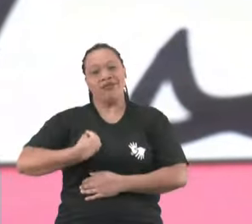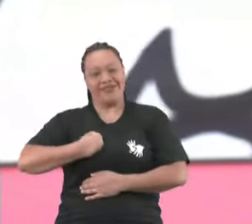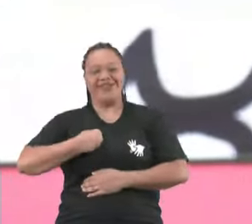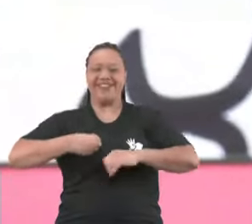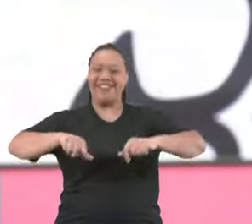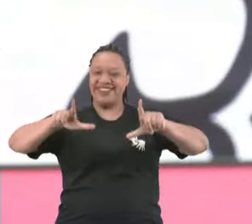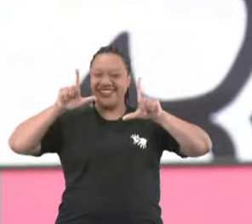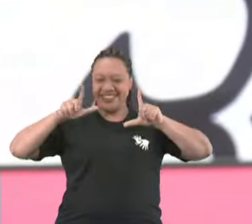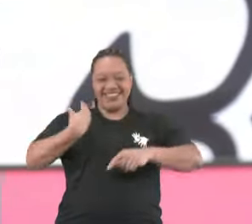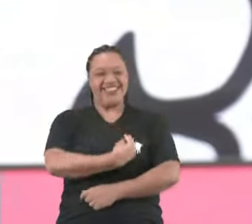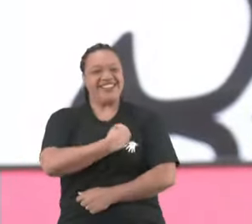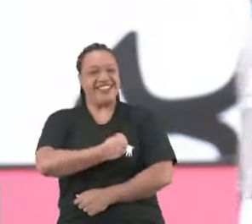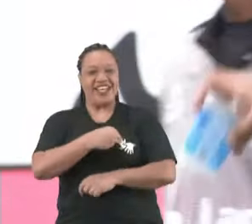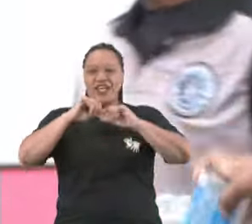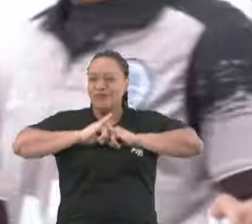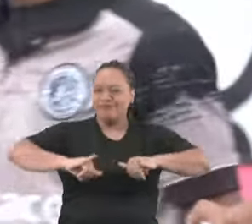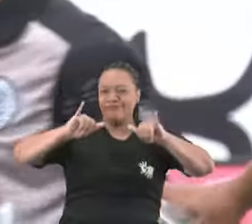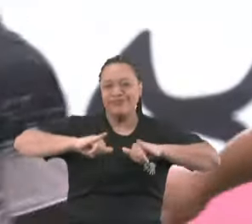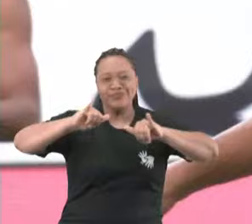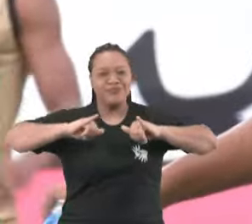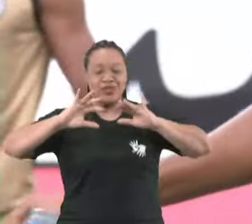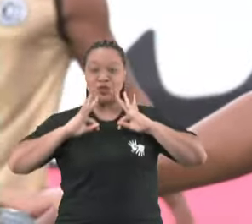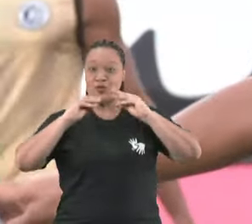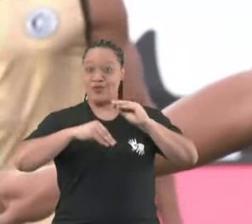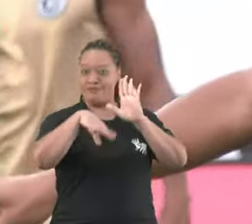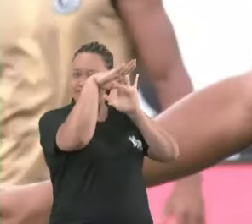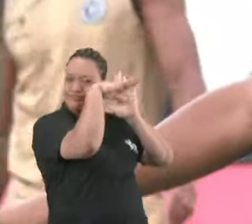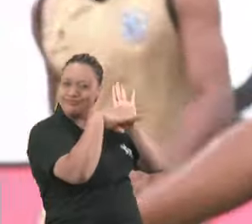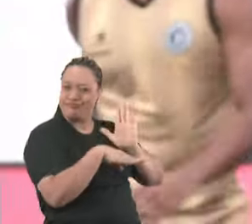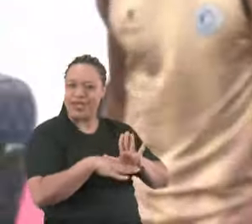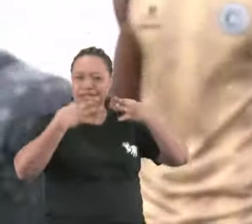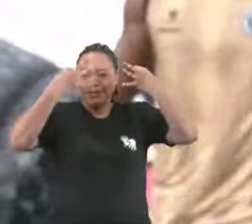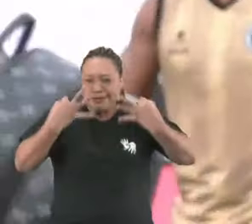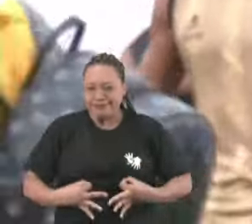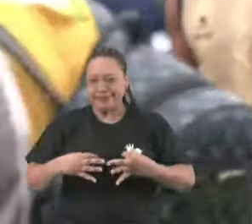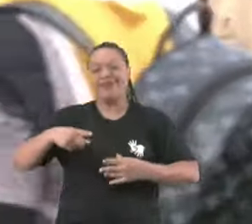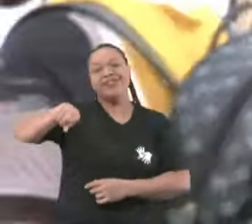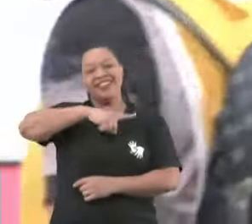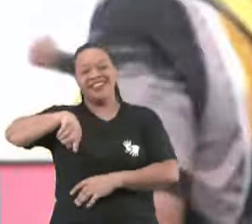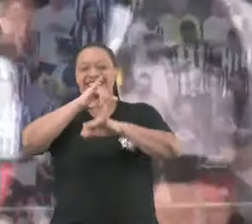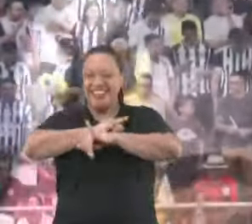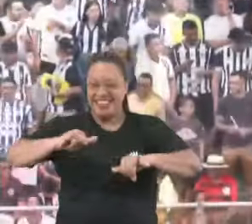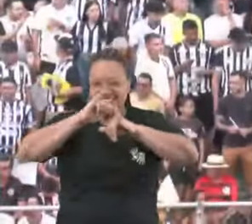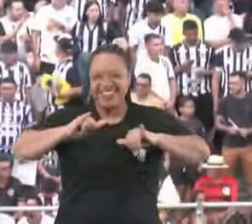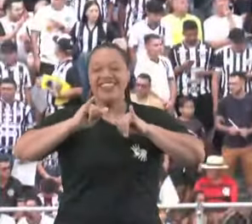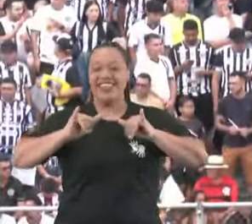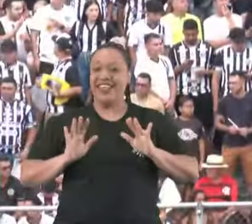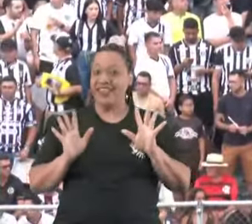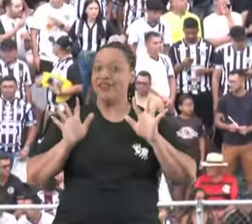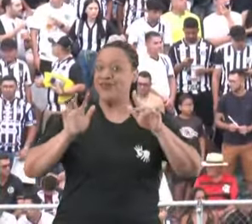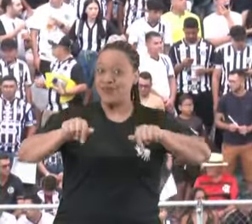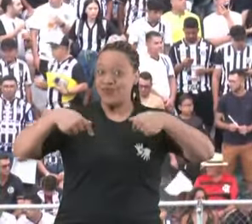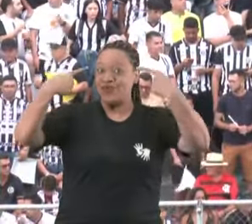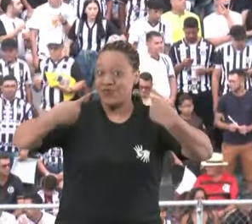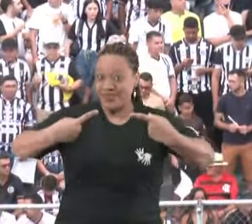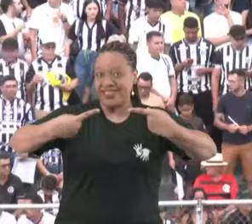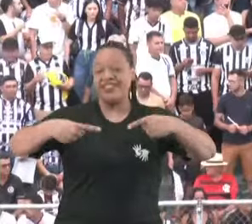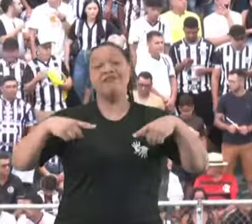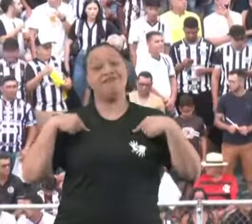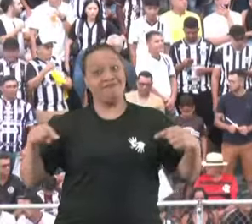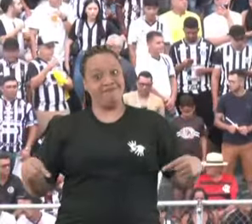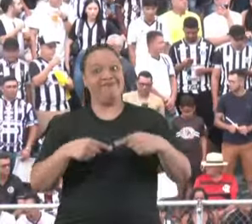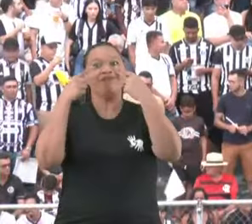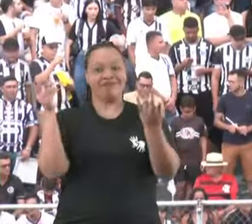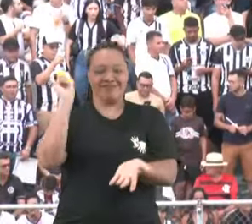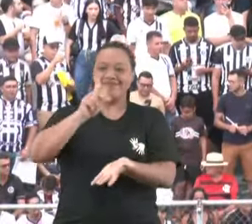vamos passar tudo direitinho, os números desse grande confronto, desta grande final. E olha, para falar a verdade,